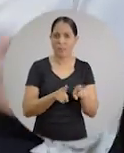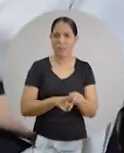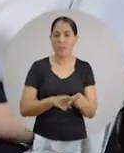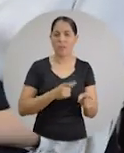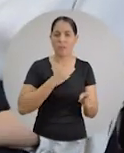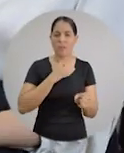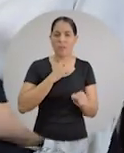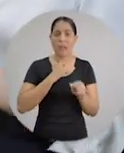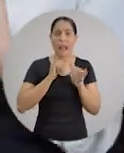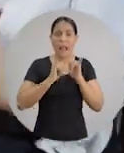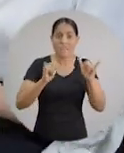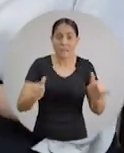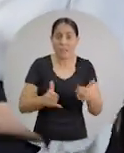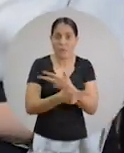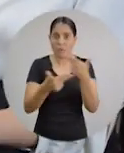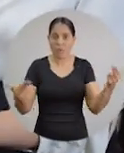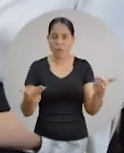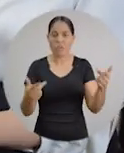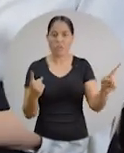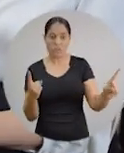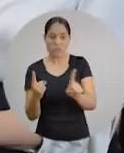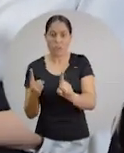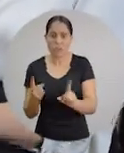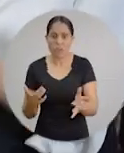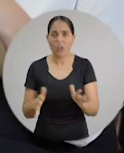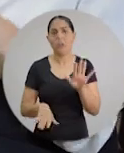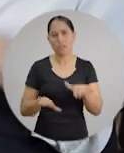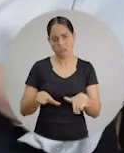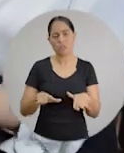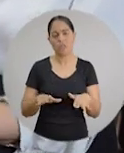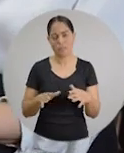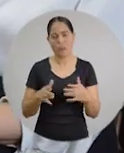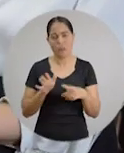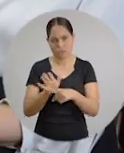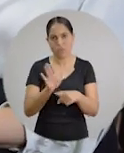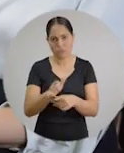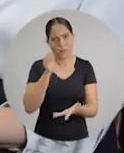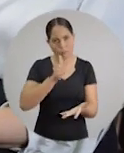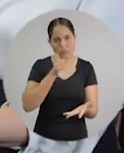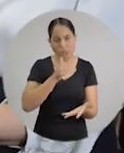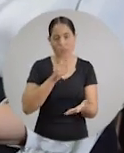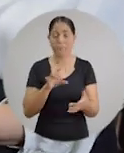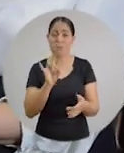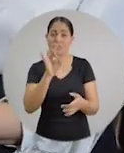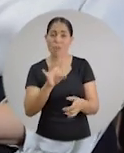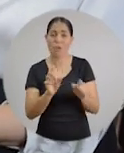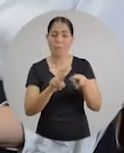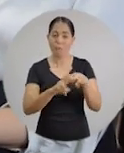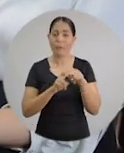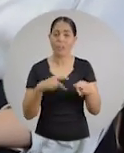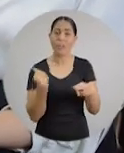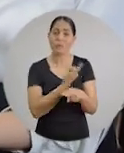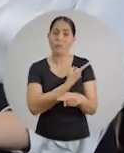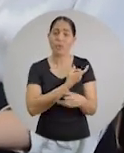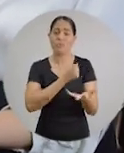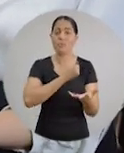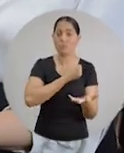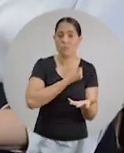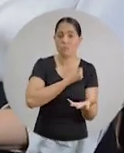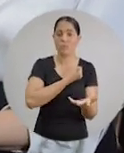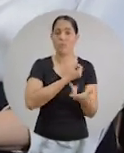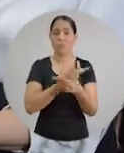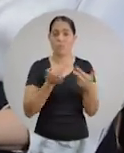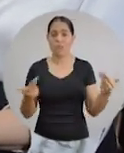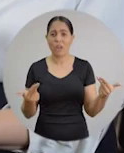de um objetivo de dar maior efetividade. Mas aí, voltando à pergunta do começo, só porque a gente tem esses números, né,